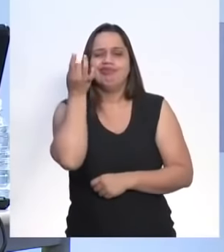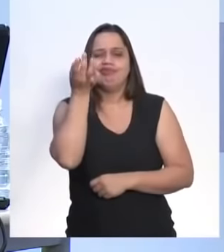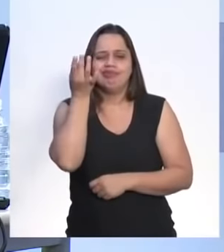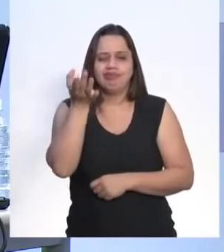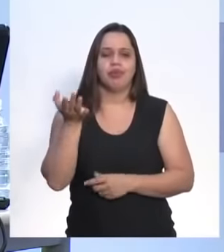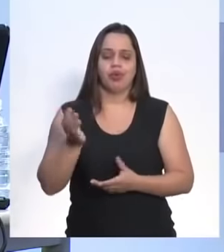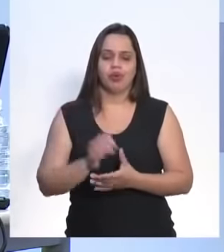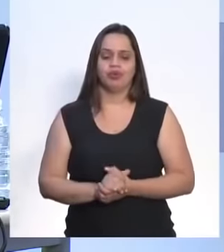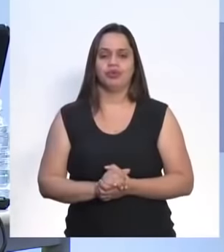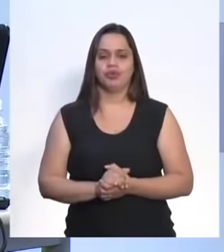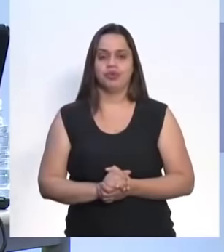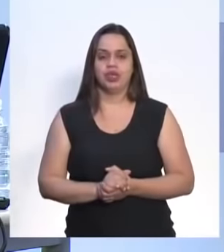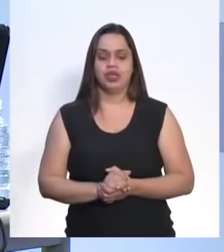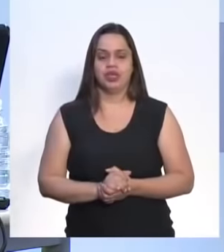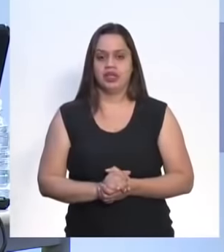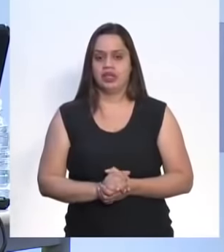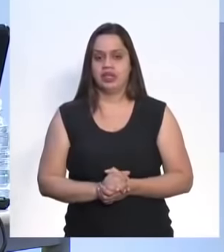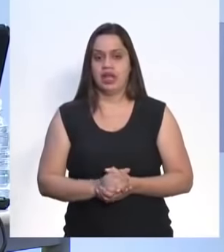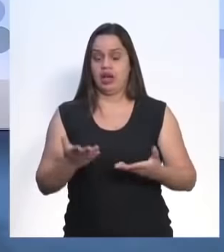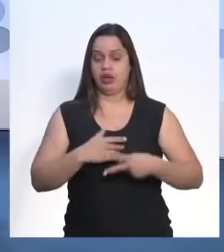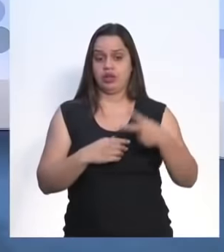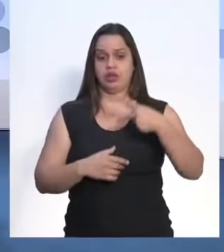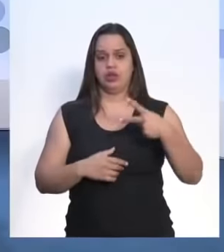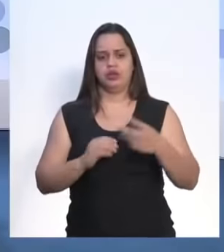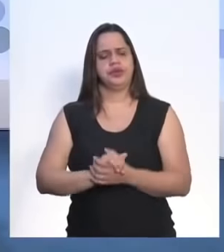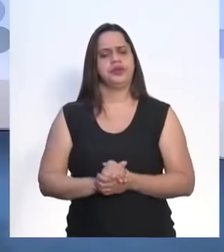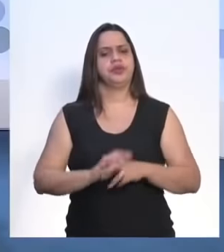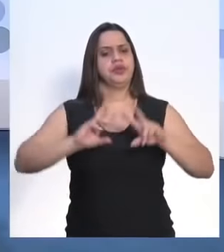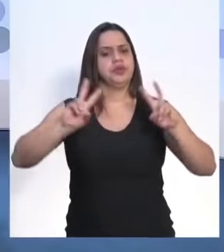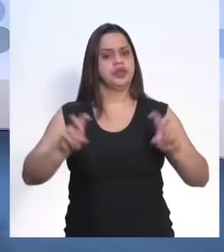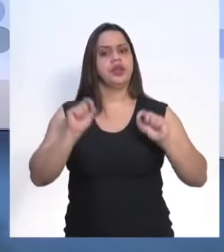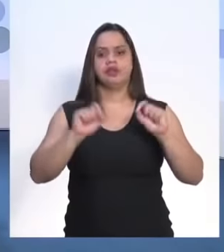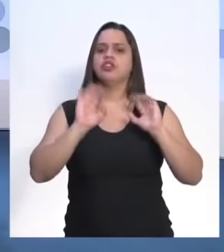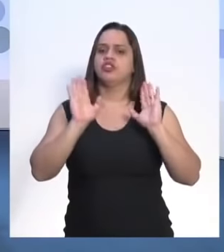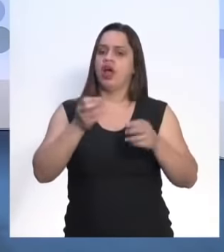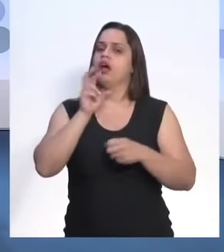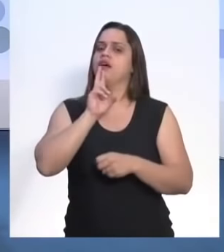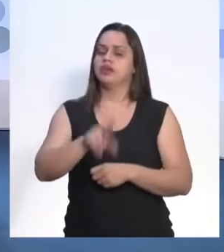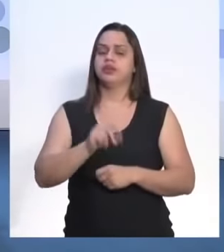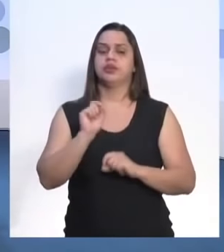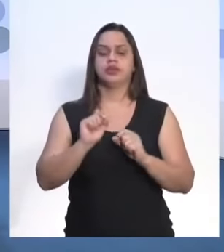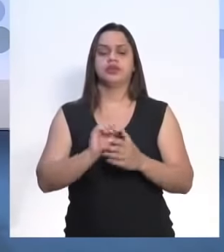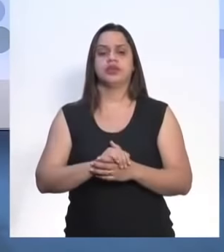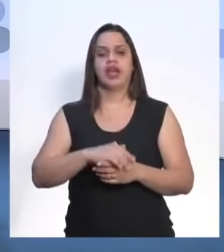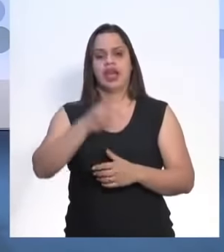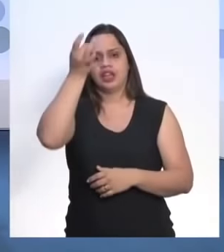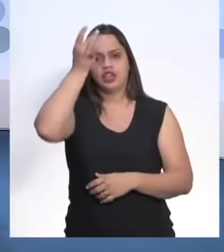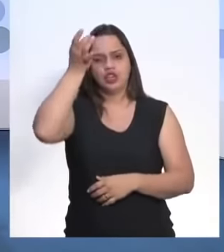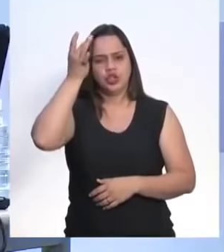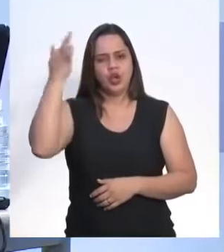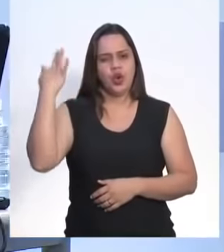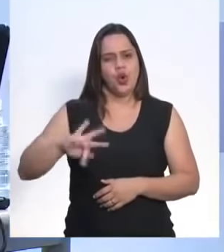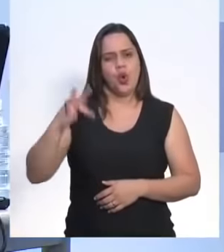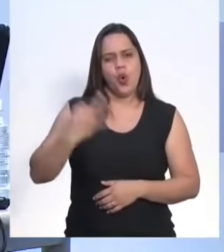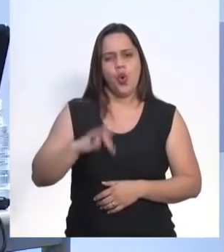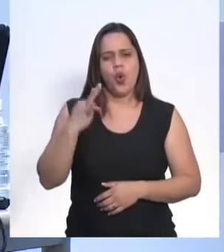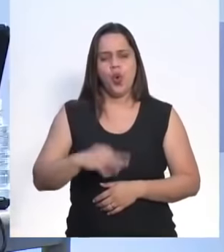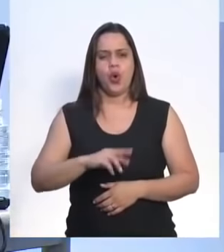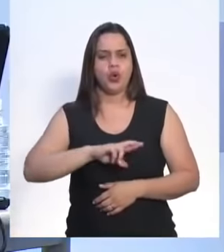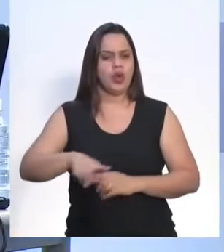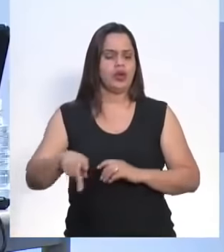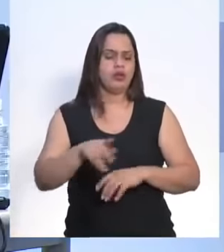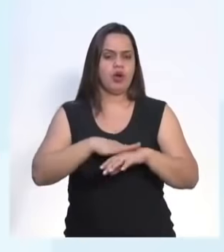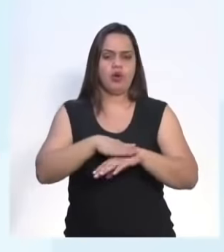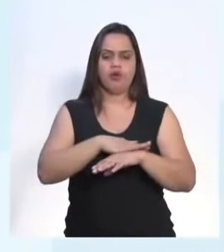bom? Agora, temos a dois. Eles falam sobre o quê? Exatamente o que vocês colocaram. As dores aí, né? Eles, é uma conversa de corredor e